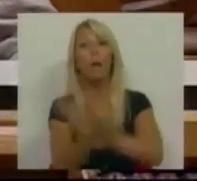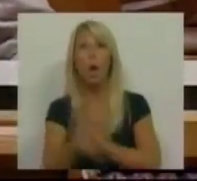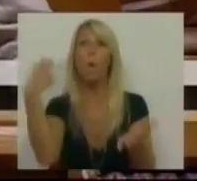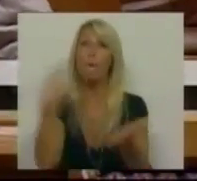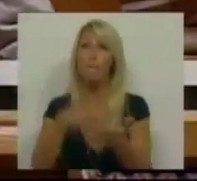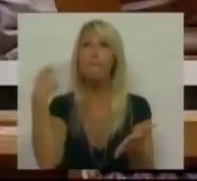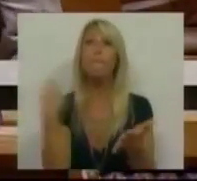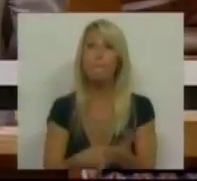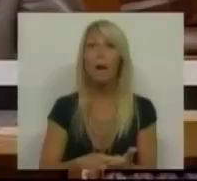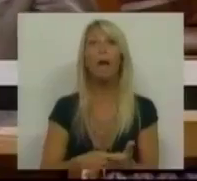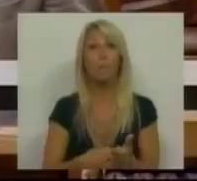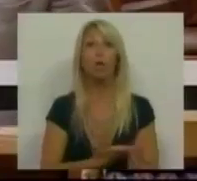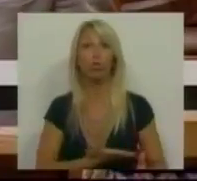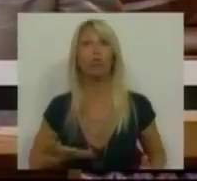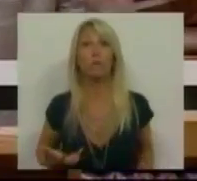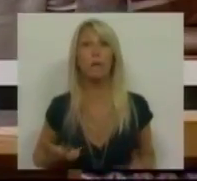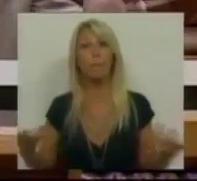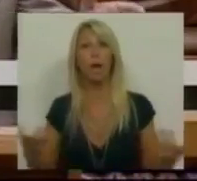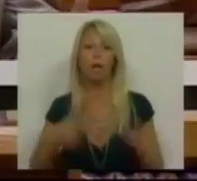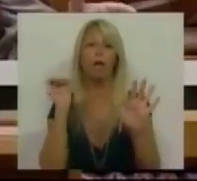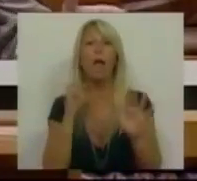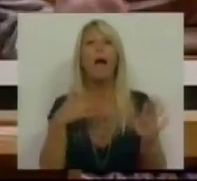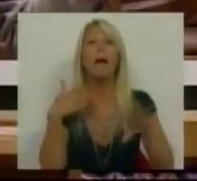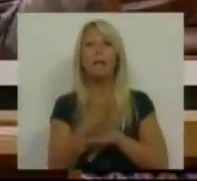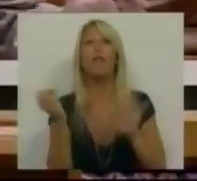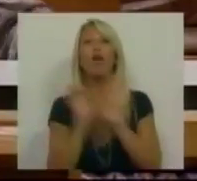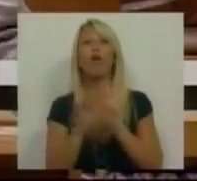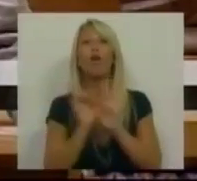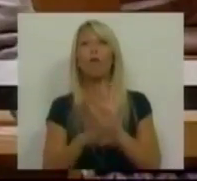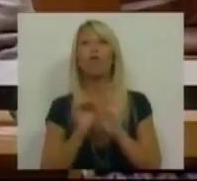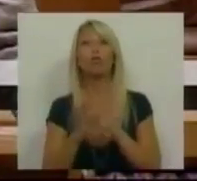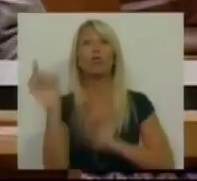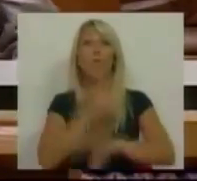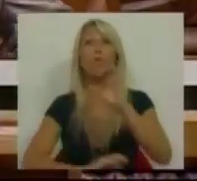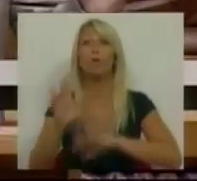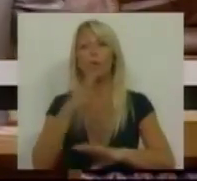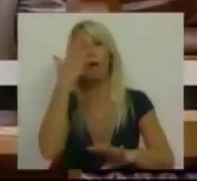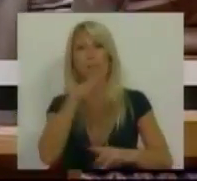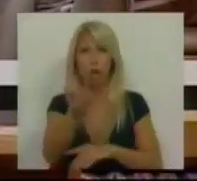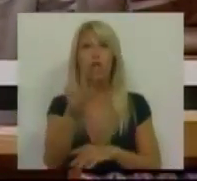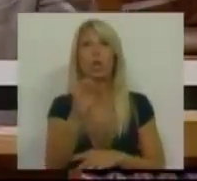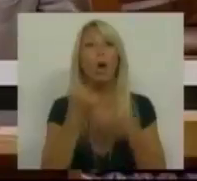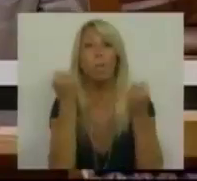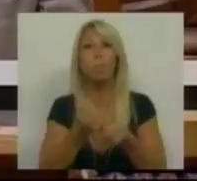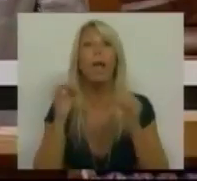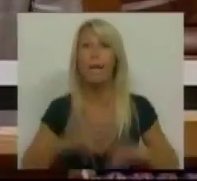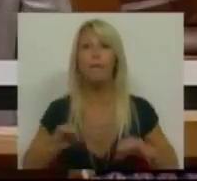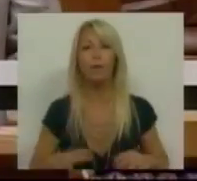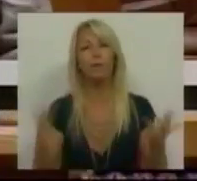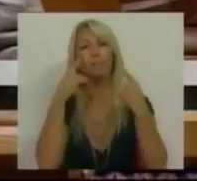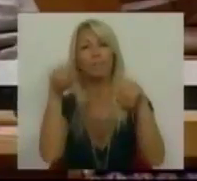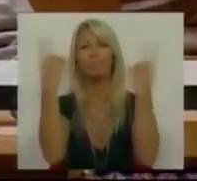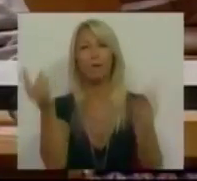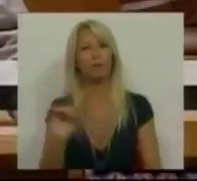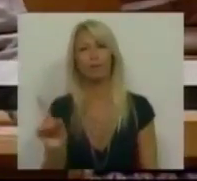os fundos comunitários através do IFP. Se as escolhas são inevitabilidades, bem, estas demonstram que não. São as